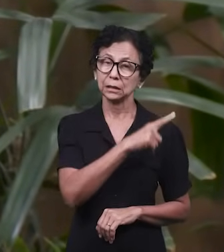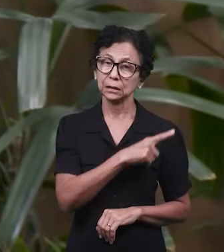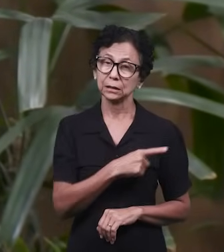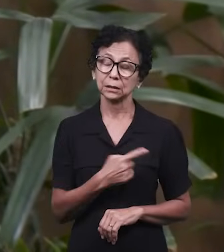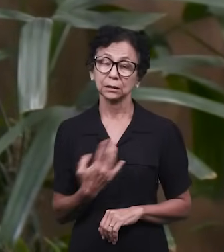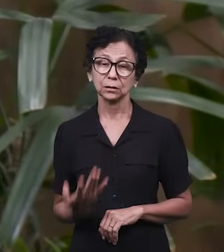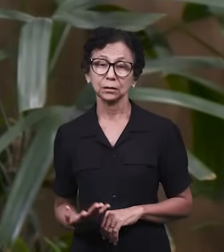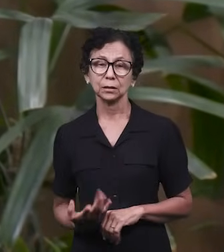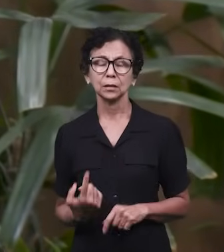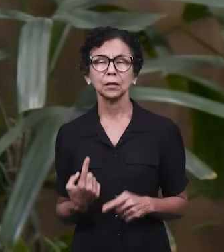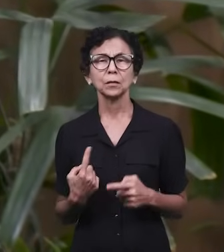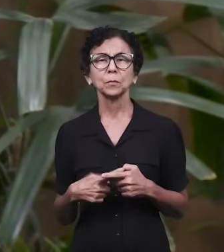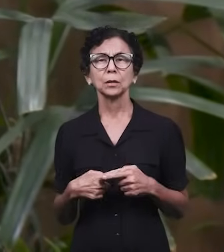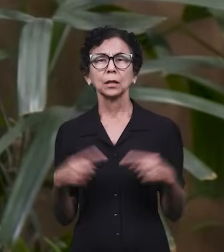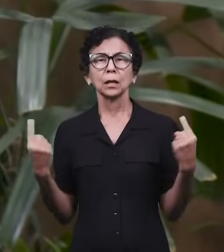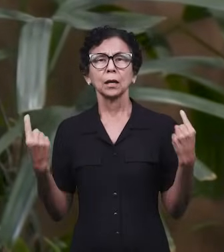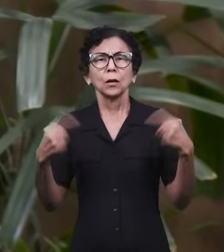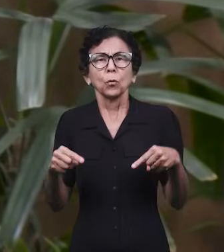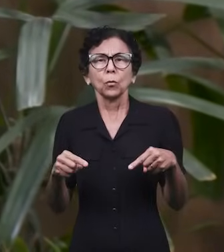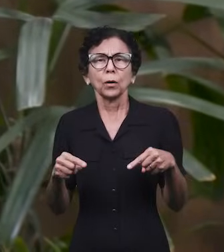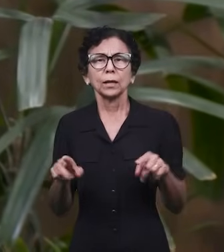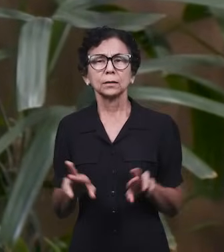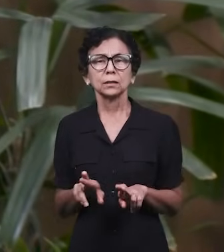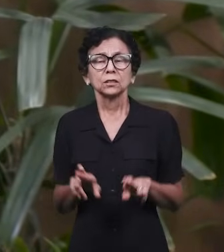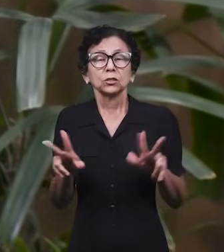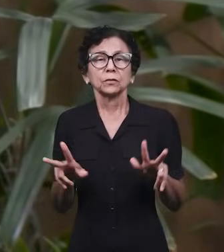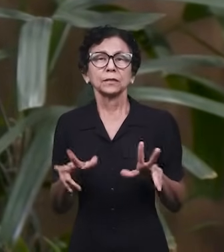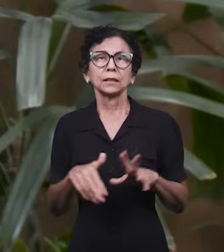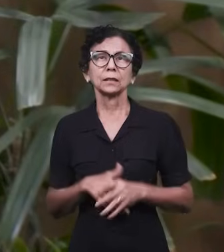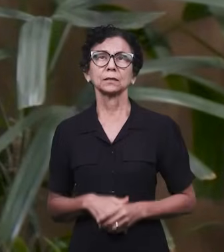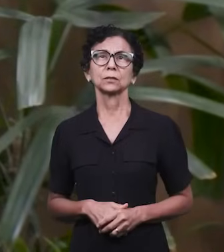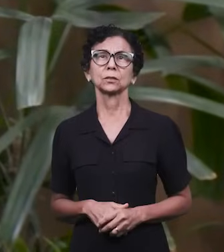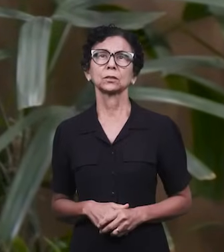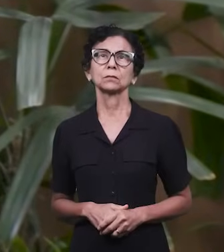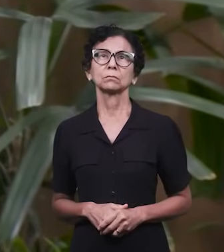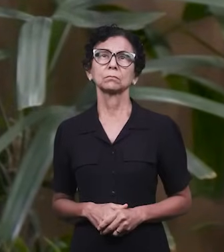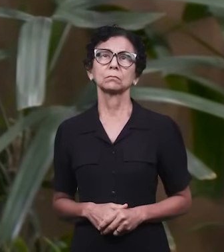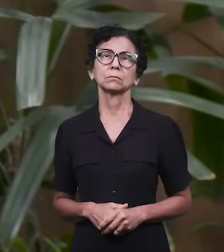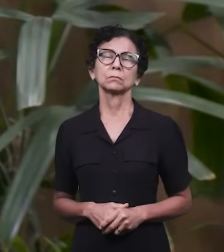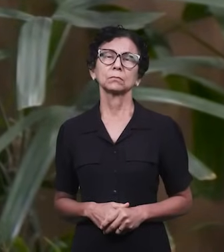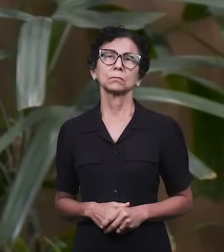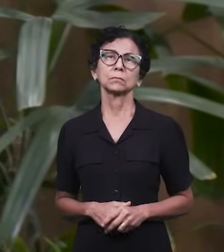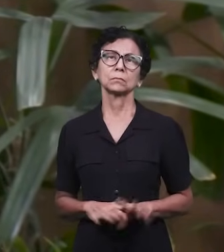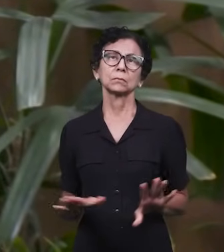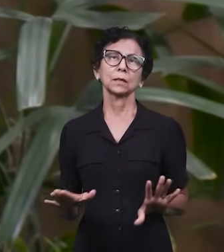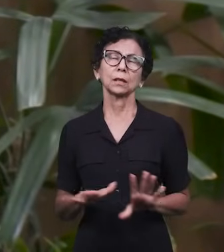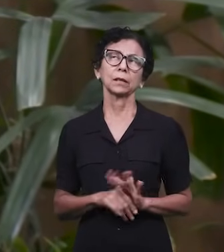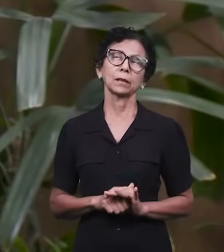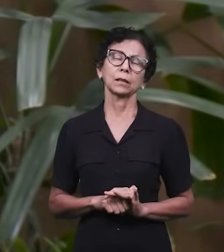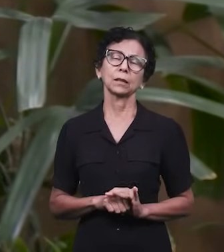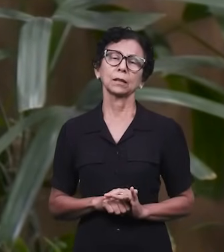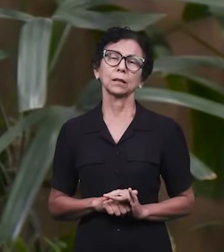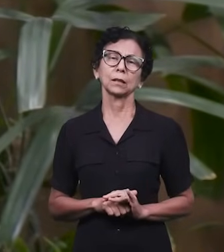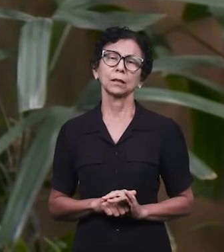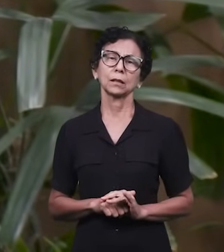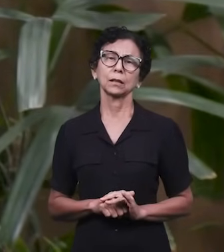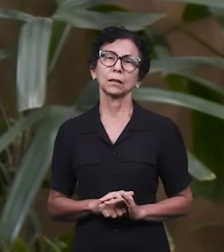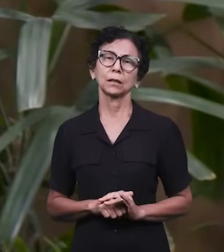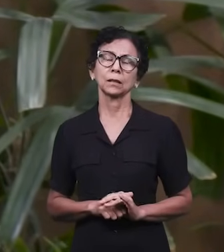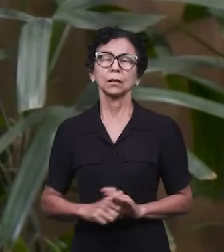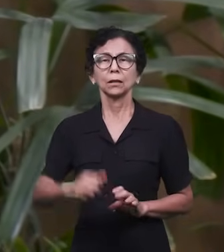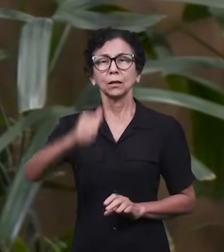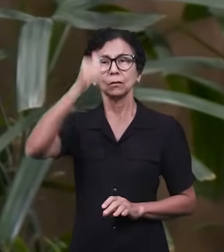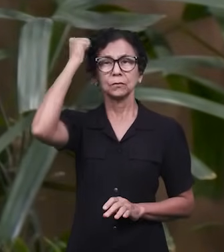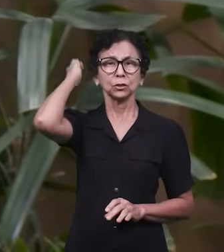assim, há áreas que é só você ir no vestibular, né, e não zerar. E tem outras que você tem que ir lá e fazer a prova